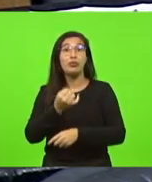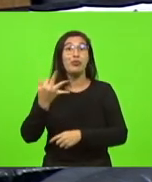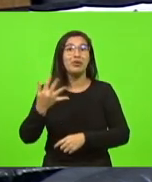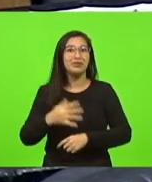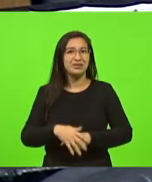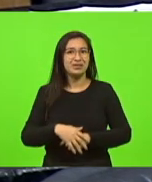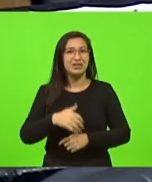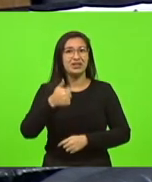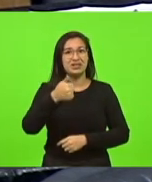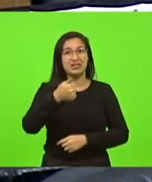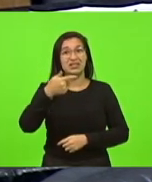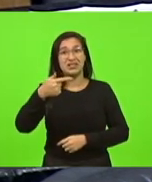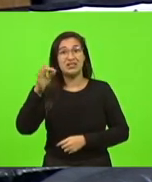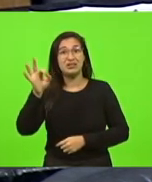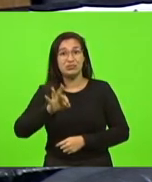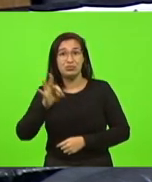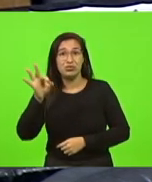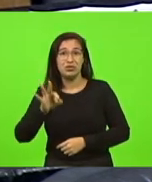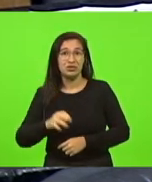17% em cima de 5 é X,